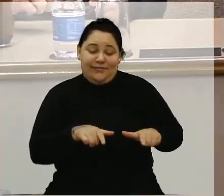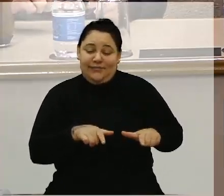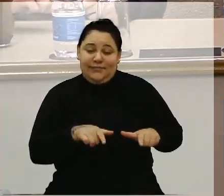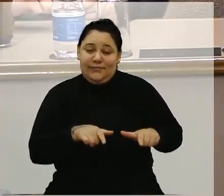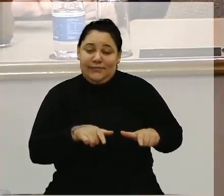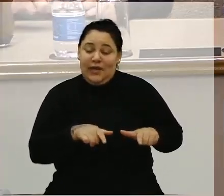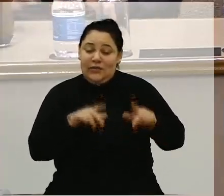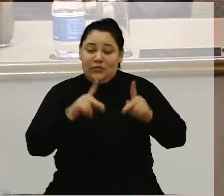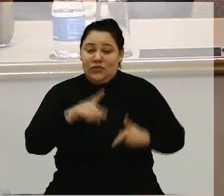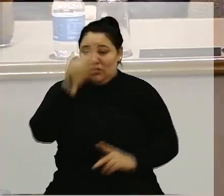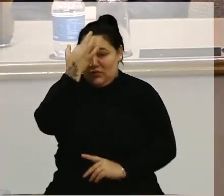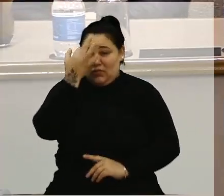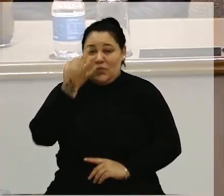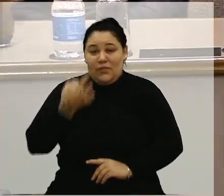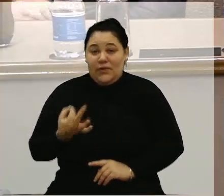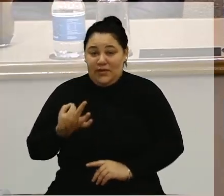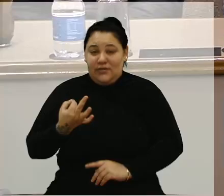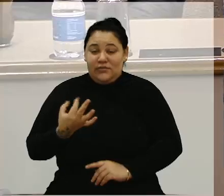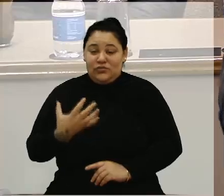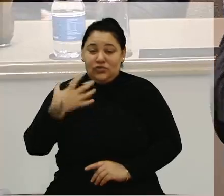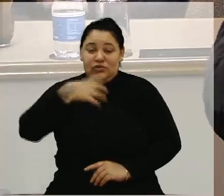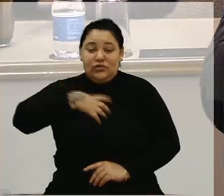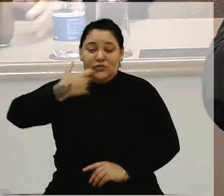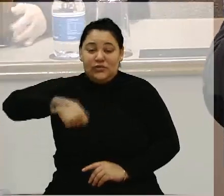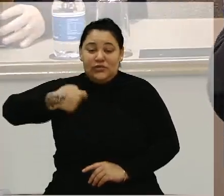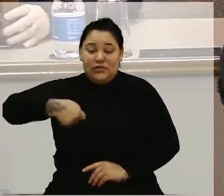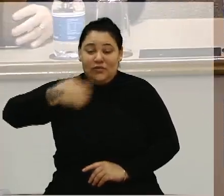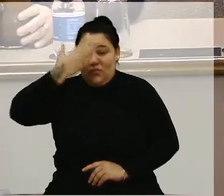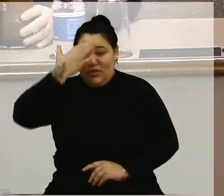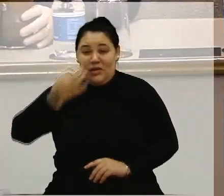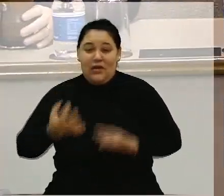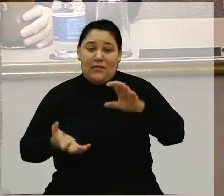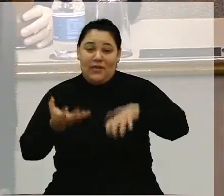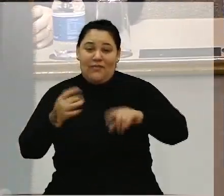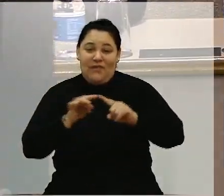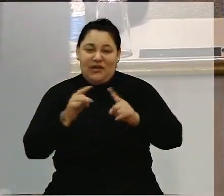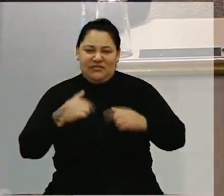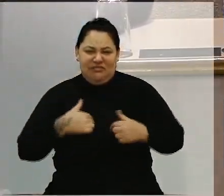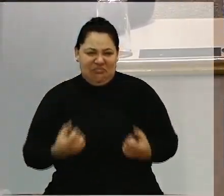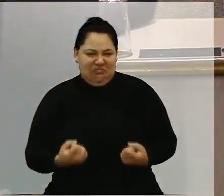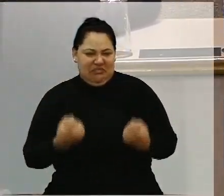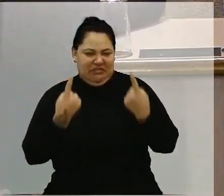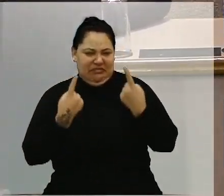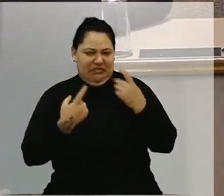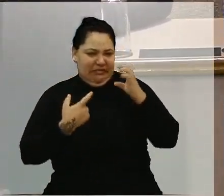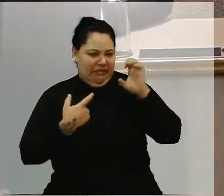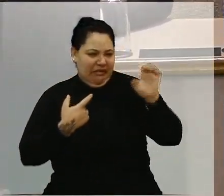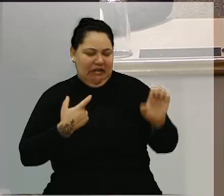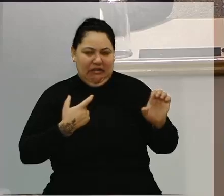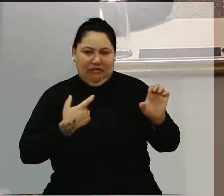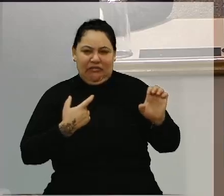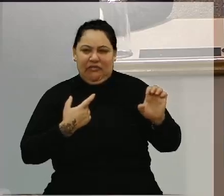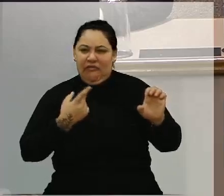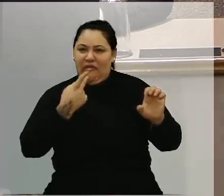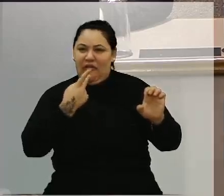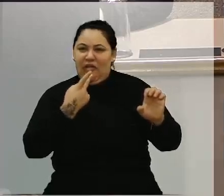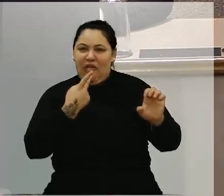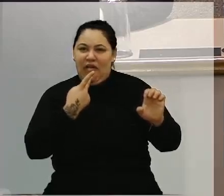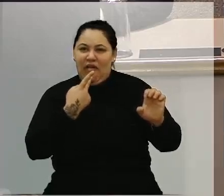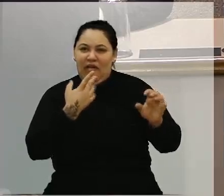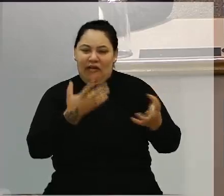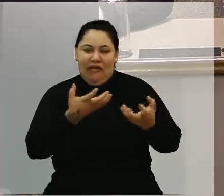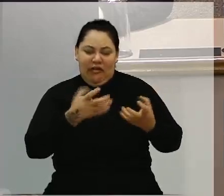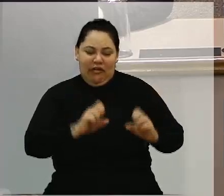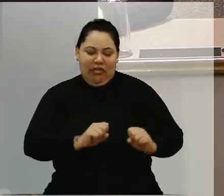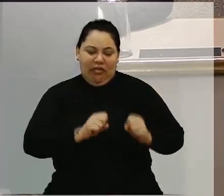como deveria chegar em Brasília, mas me estranha a esquerda se posicionar querendo defender